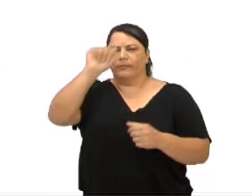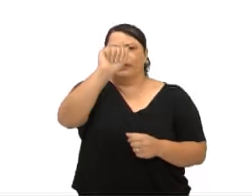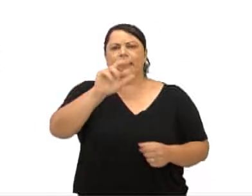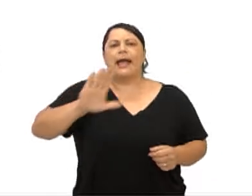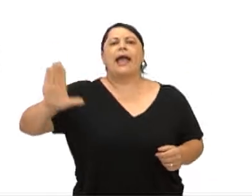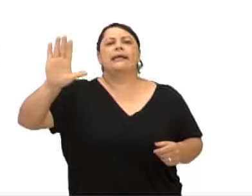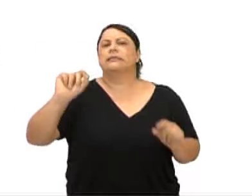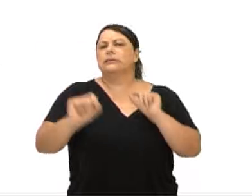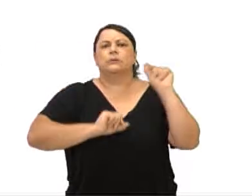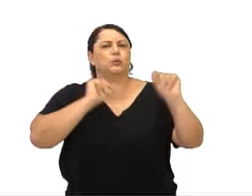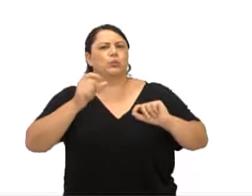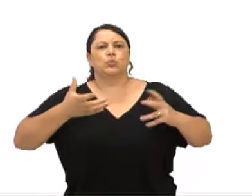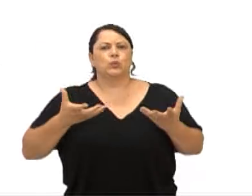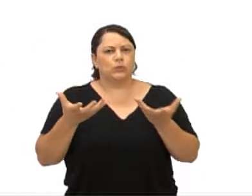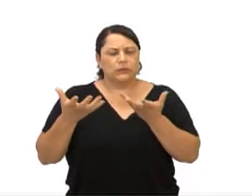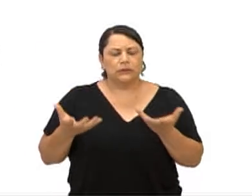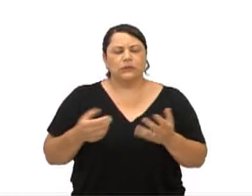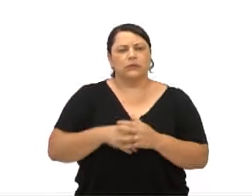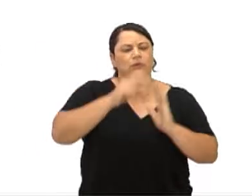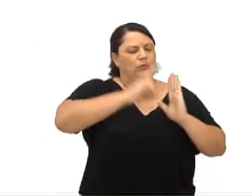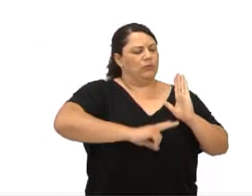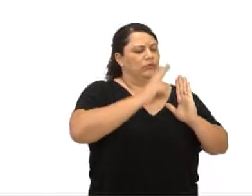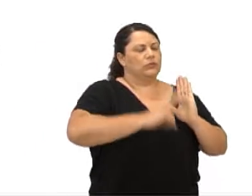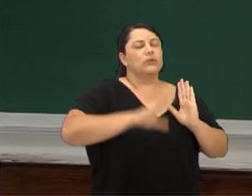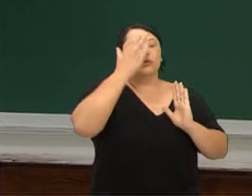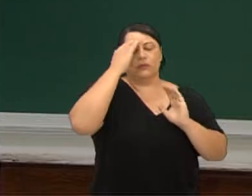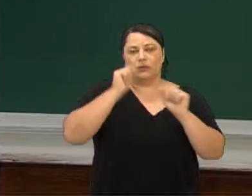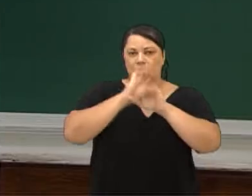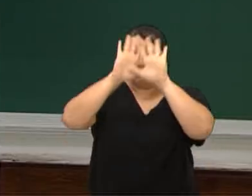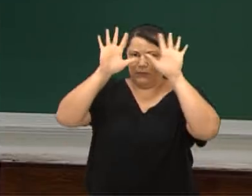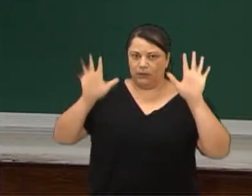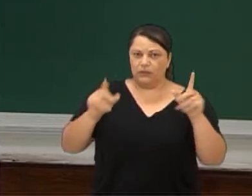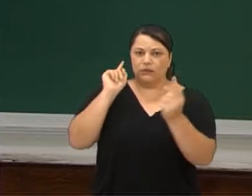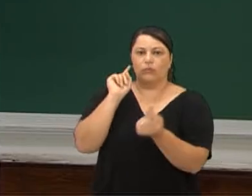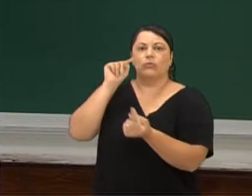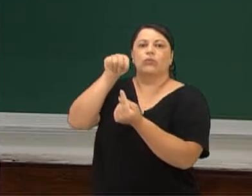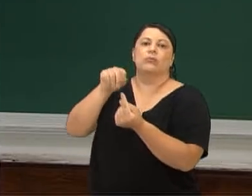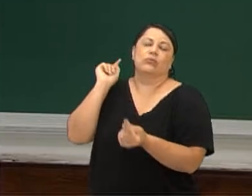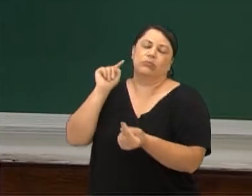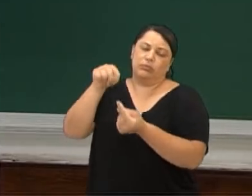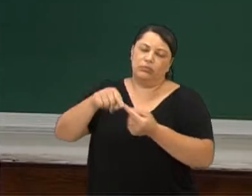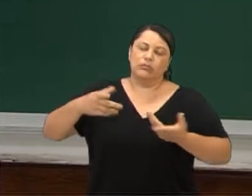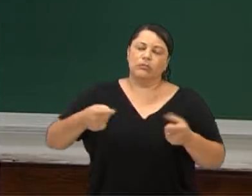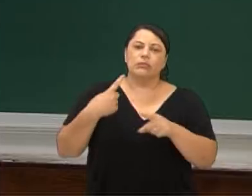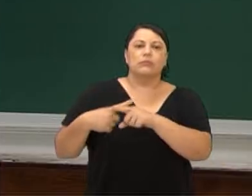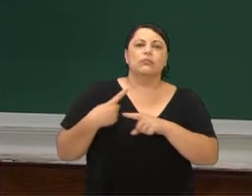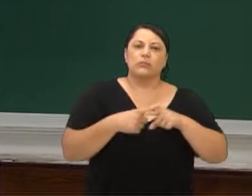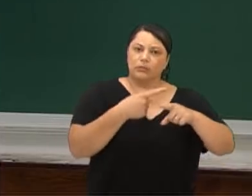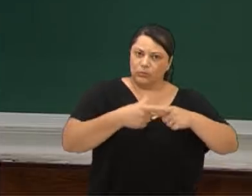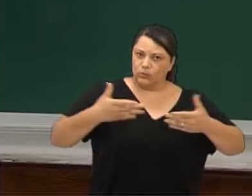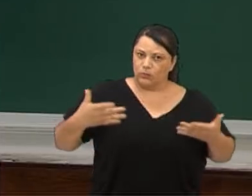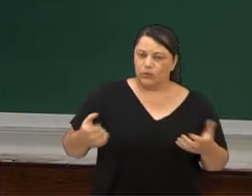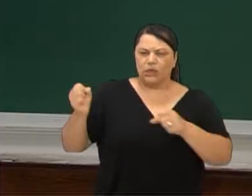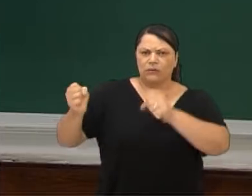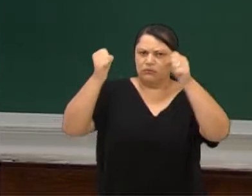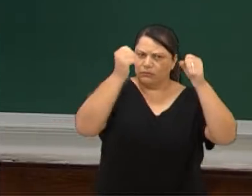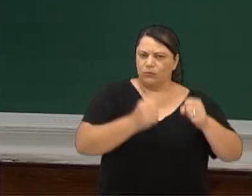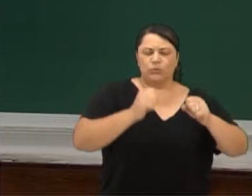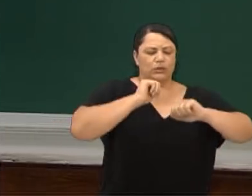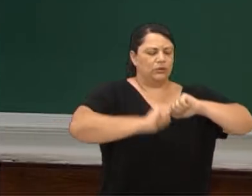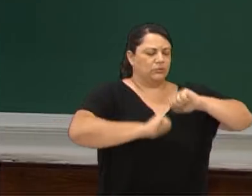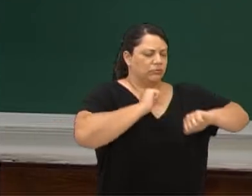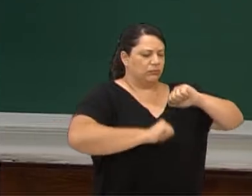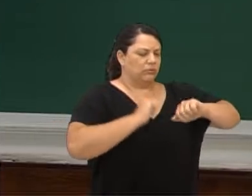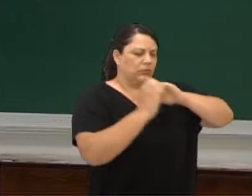asiáticos? Vamos ler e entender um pouquinho dos objetivos, ou seja, por que as potências